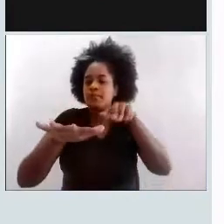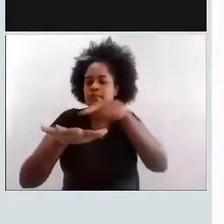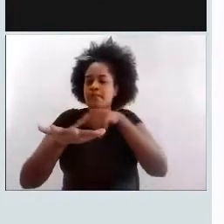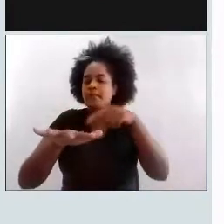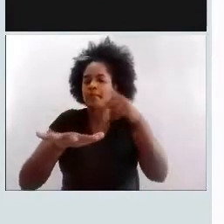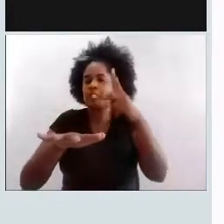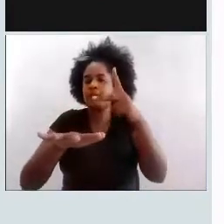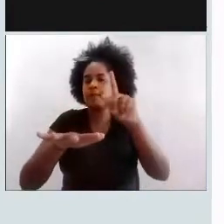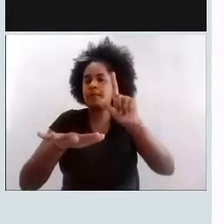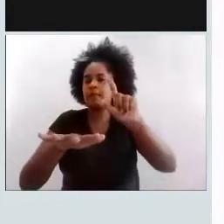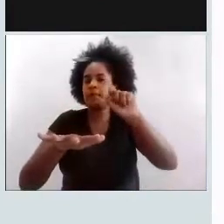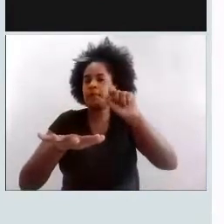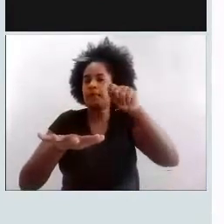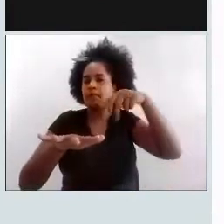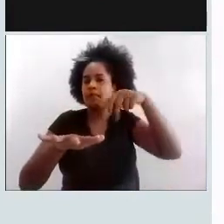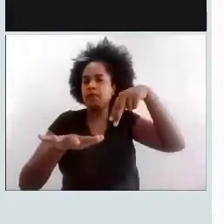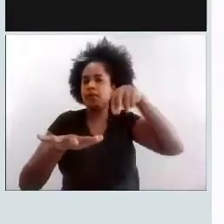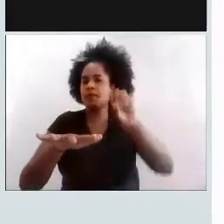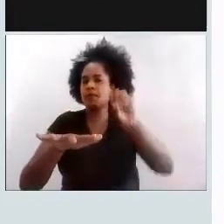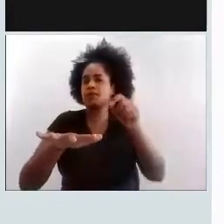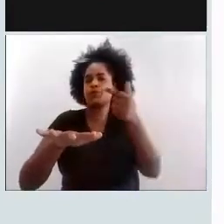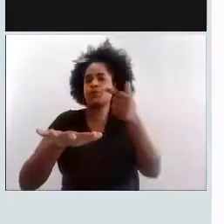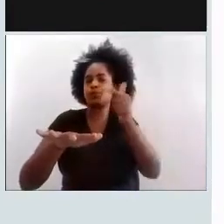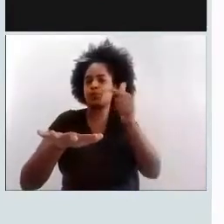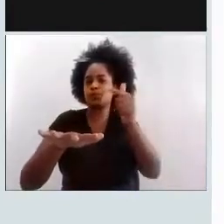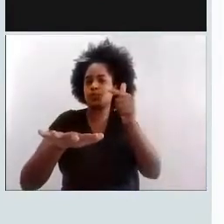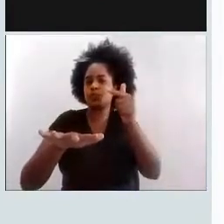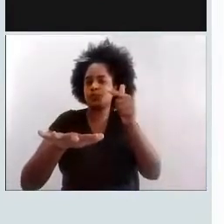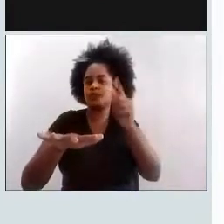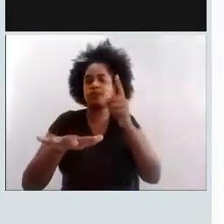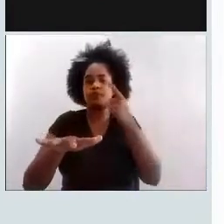Ou seja, vejam a posição